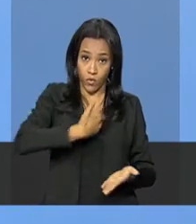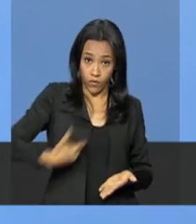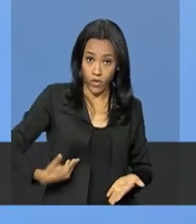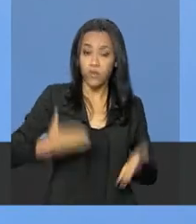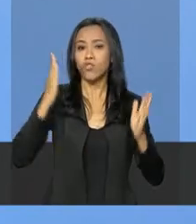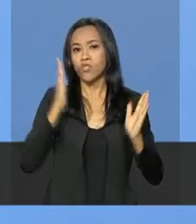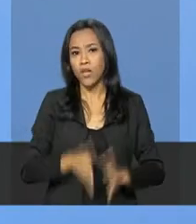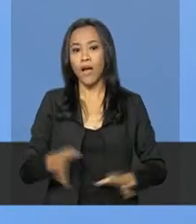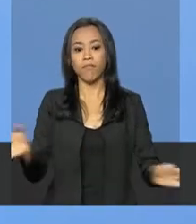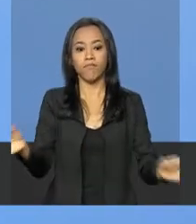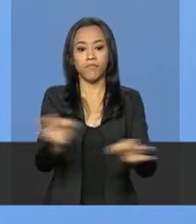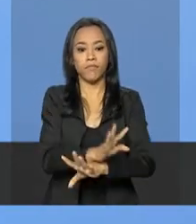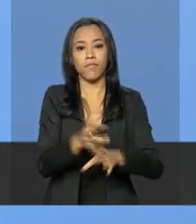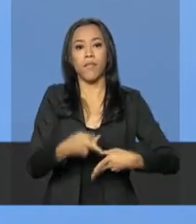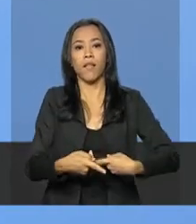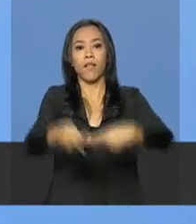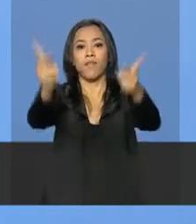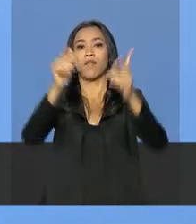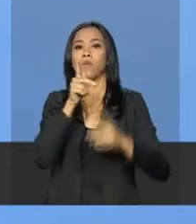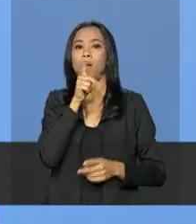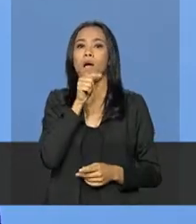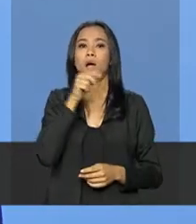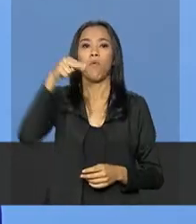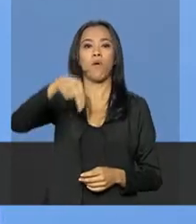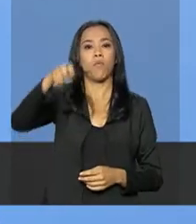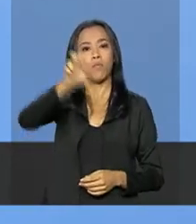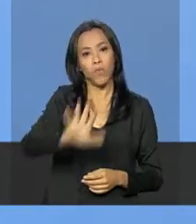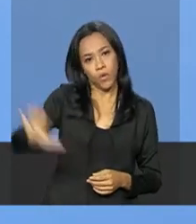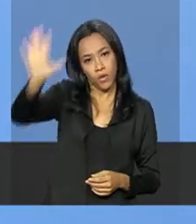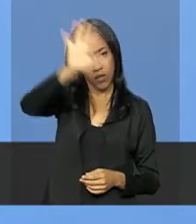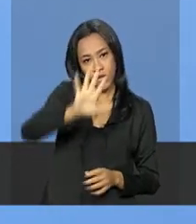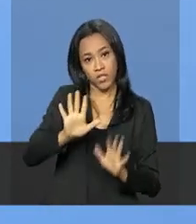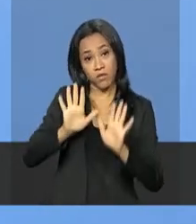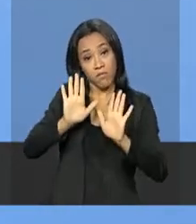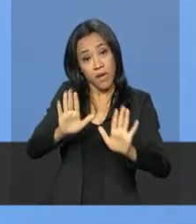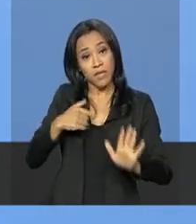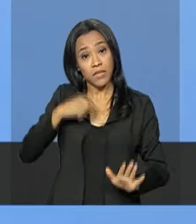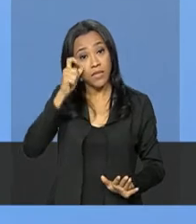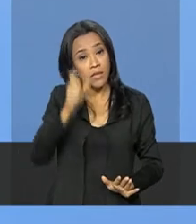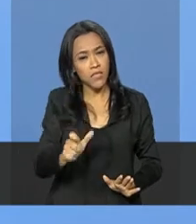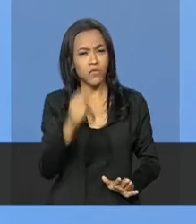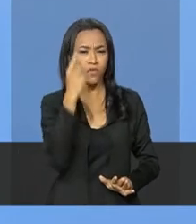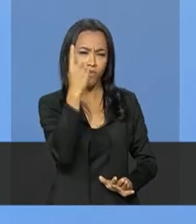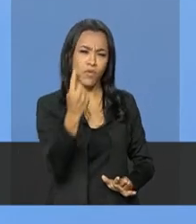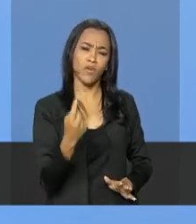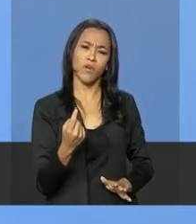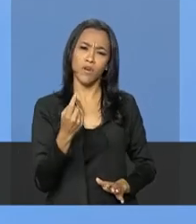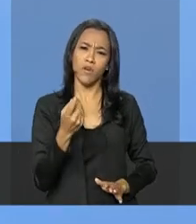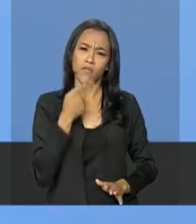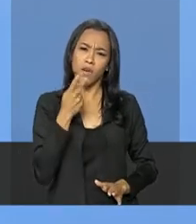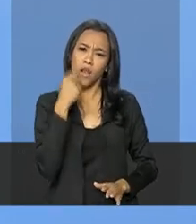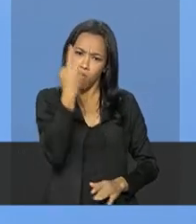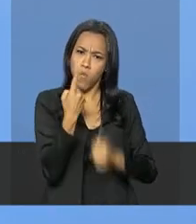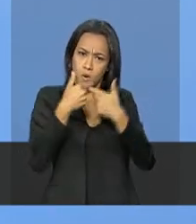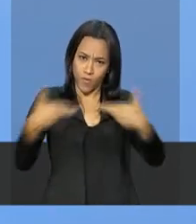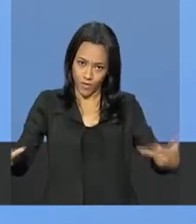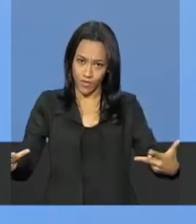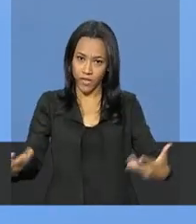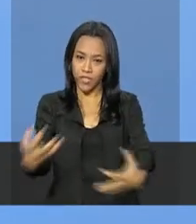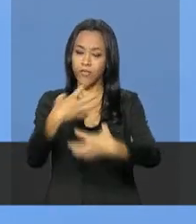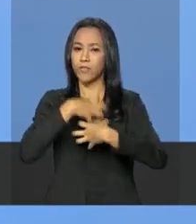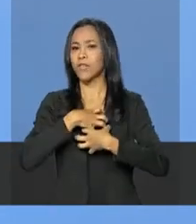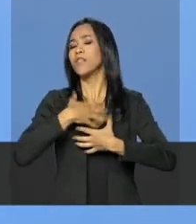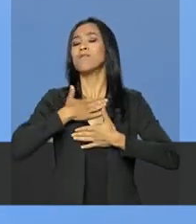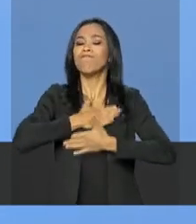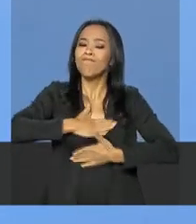levando água para todo o nordeste mais interessante vou contar uma coisa vocês que é uma sensação que a gente sente o prefeito não